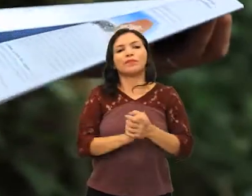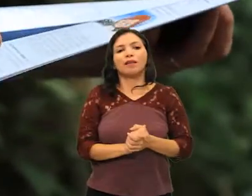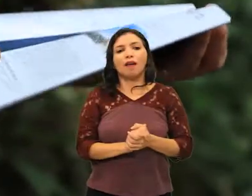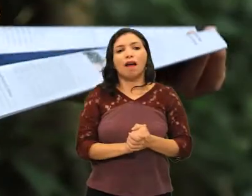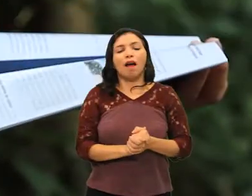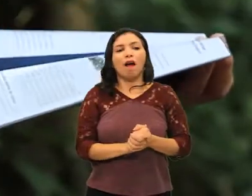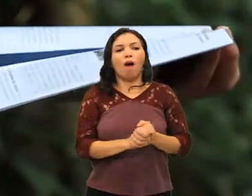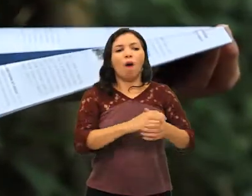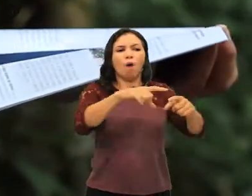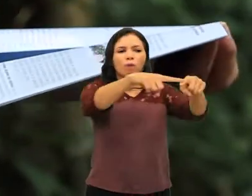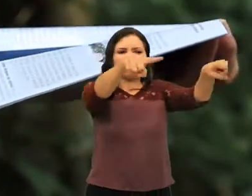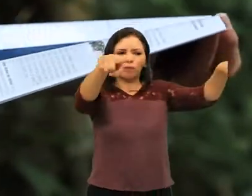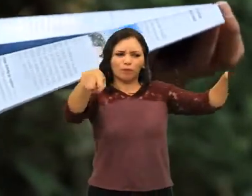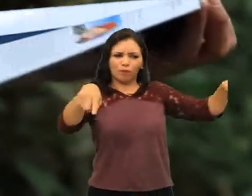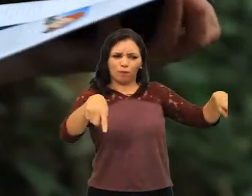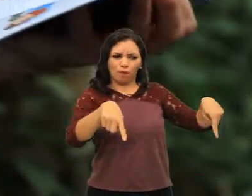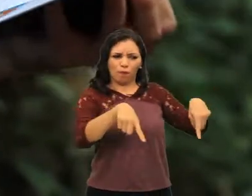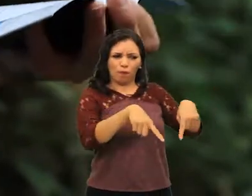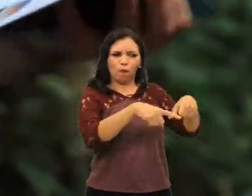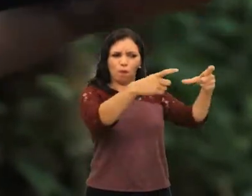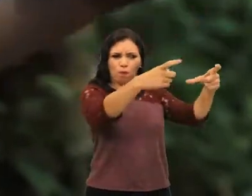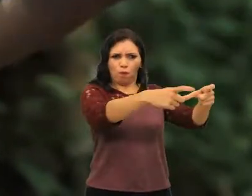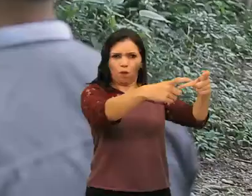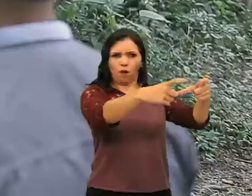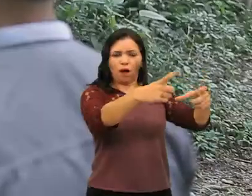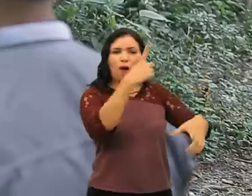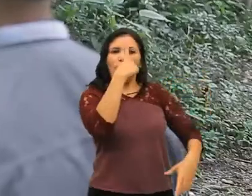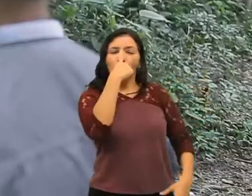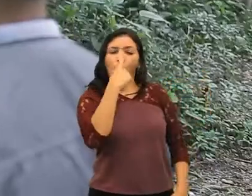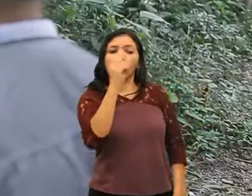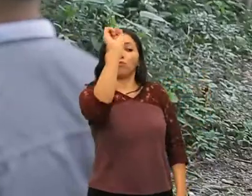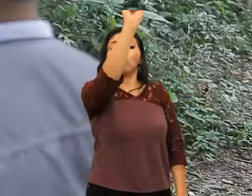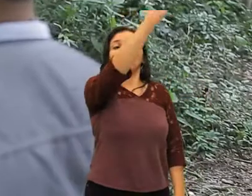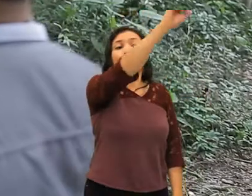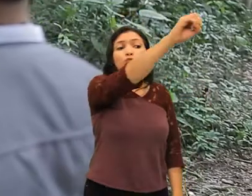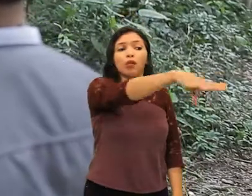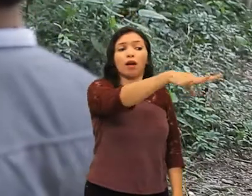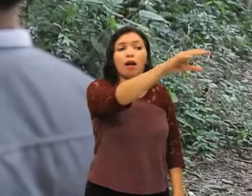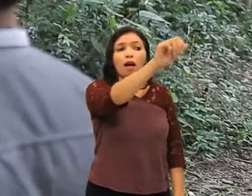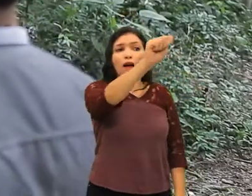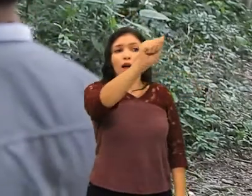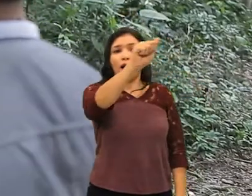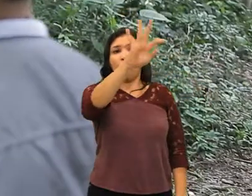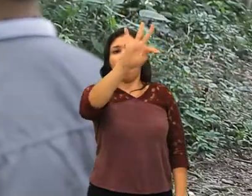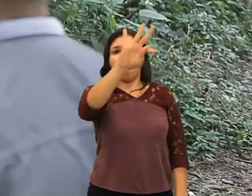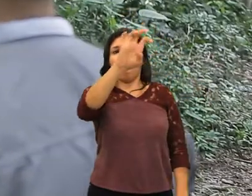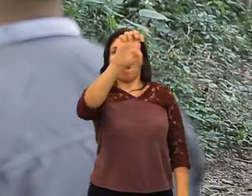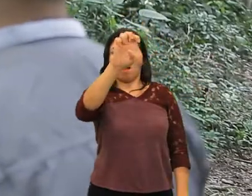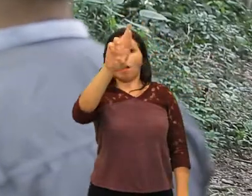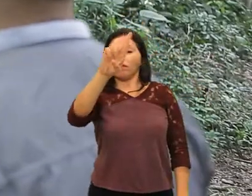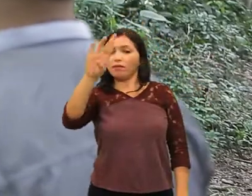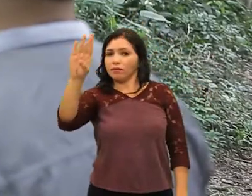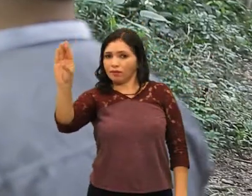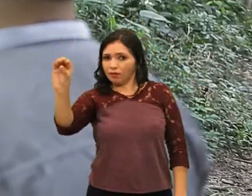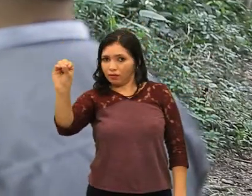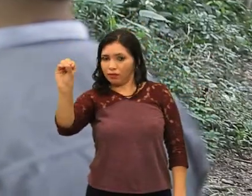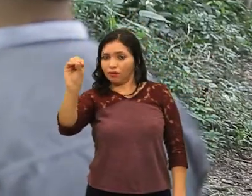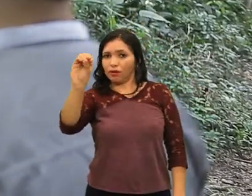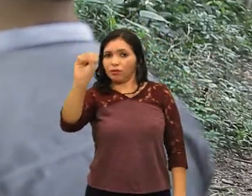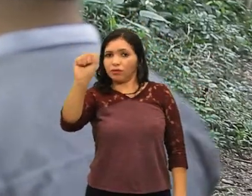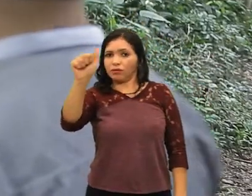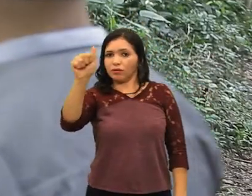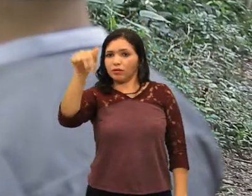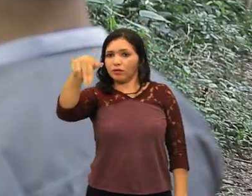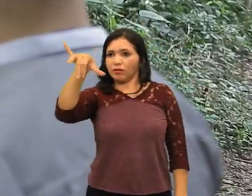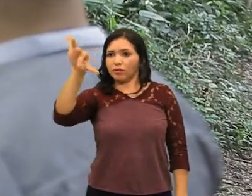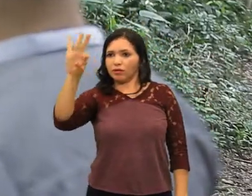aterros sanitários, né, que é o local correto, né, para que esses resíduos possam ser colocados,